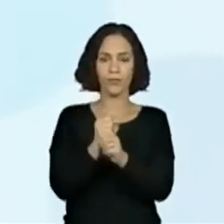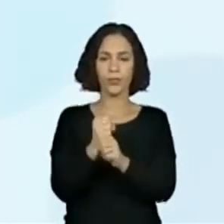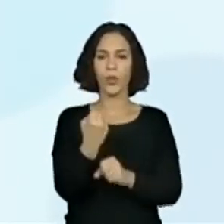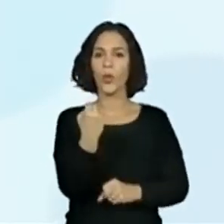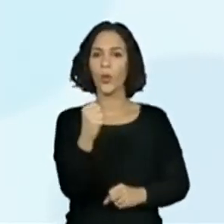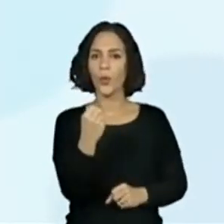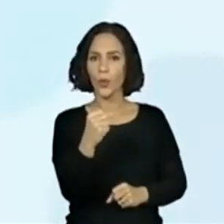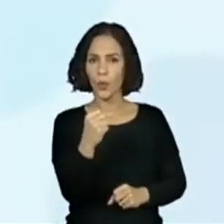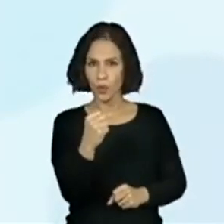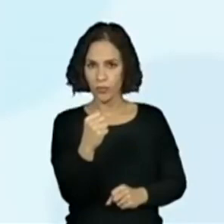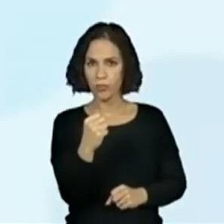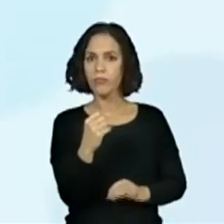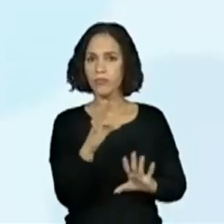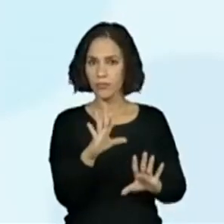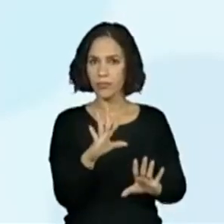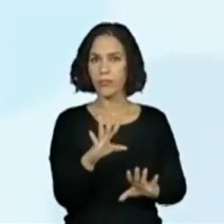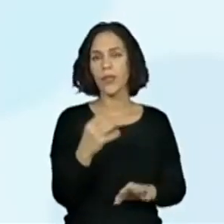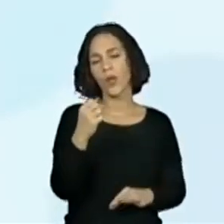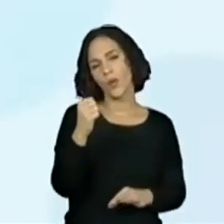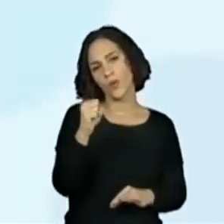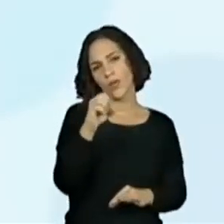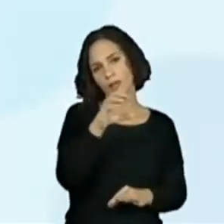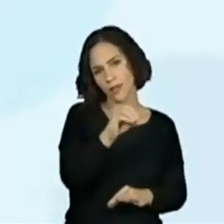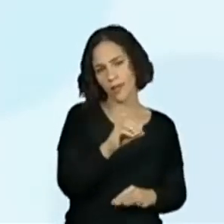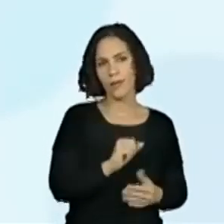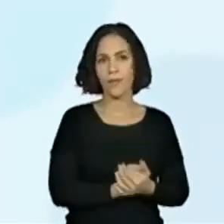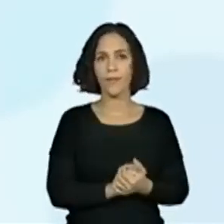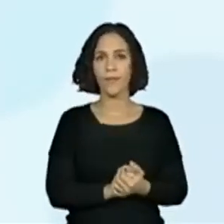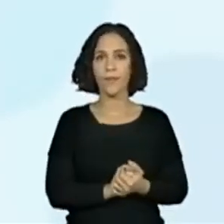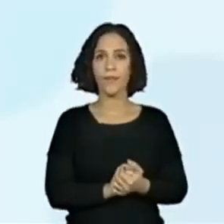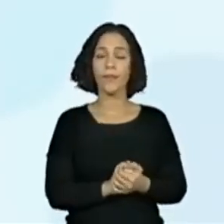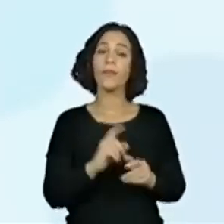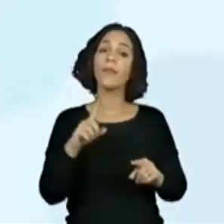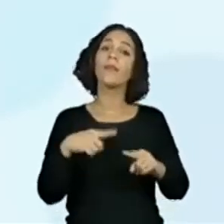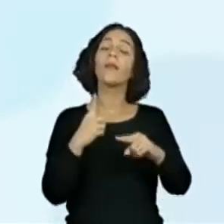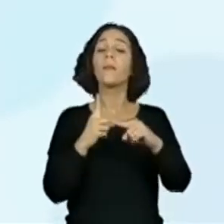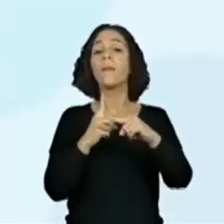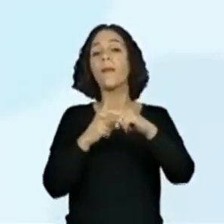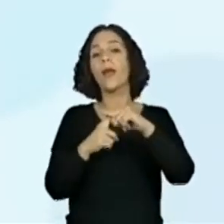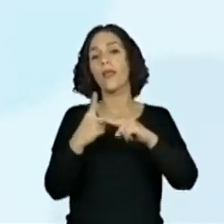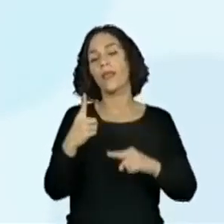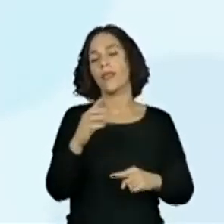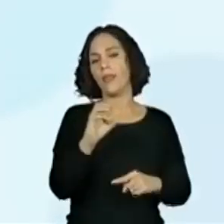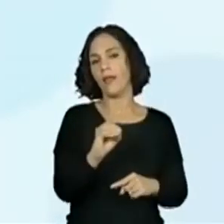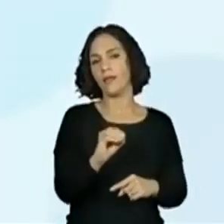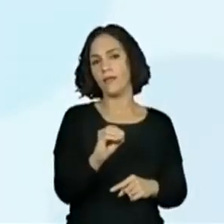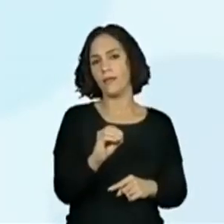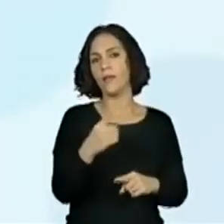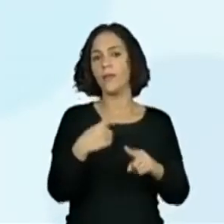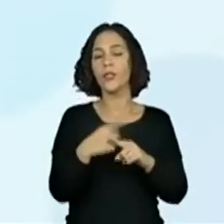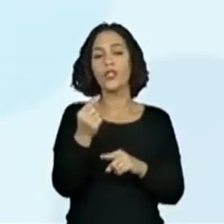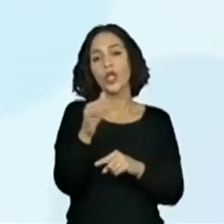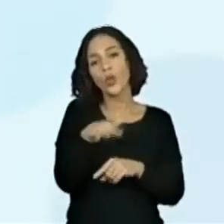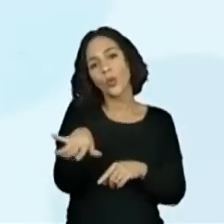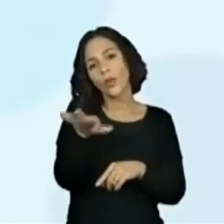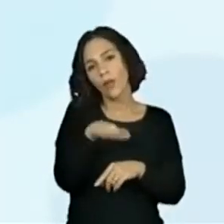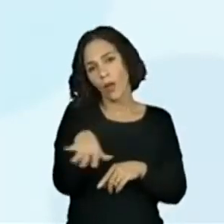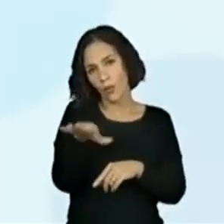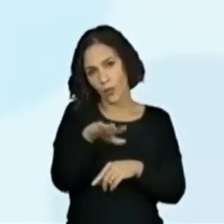8. 8. Organizando primeiro as dezenas, né, professora? E depois eu preciso somar mais o 10, isso, porque eu preciso somar todo o dinheiro que